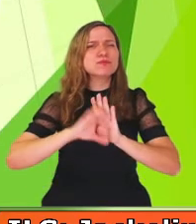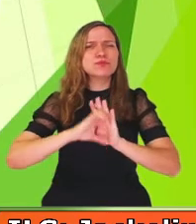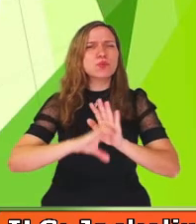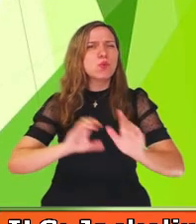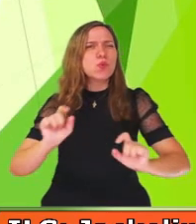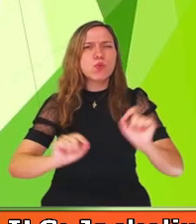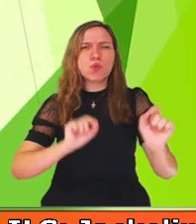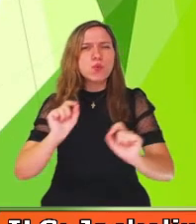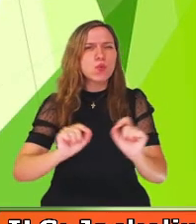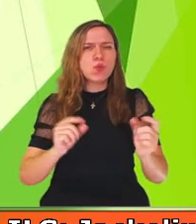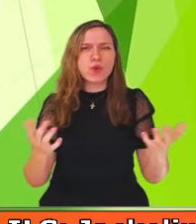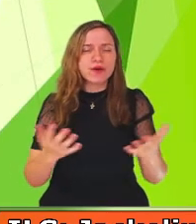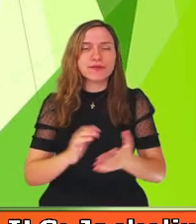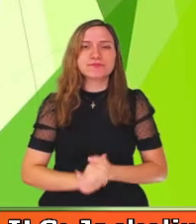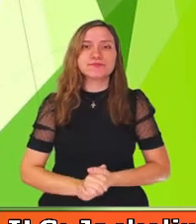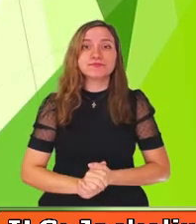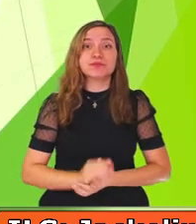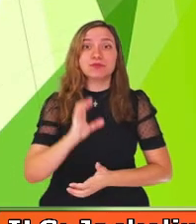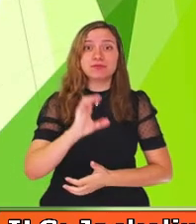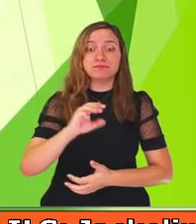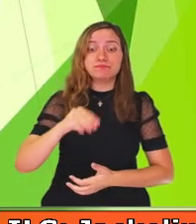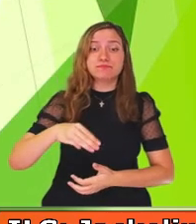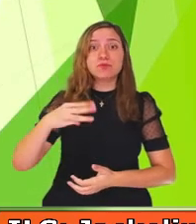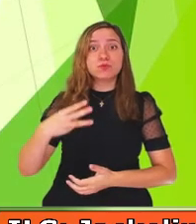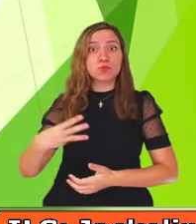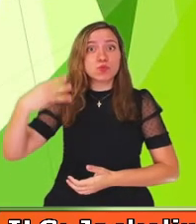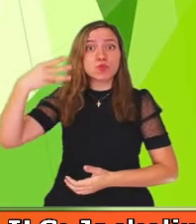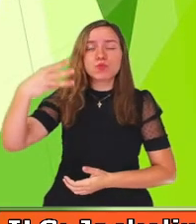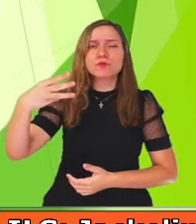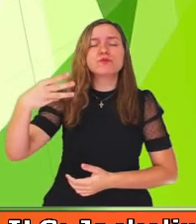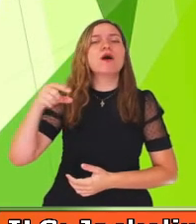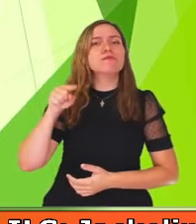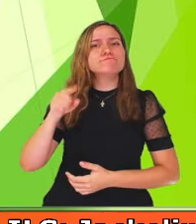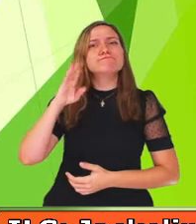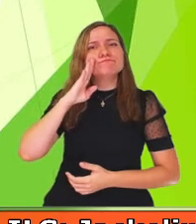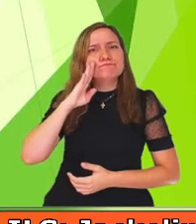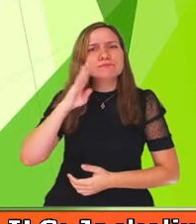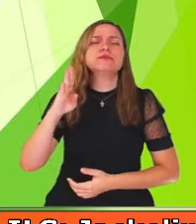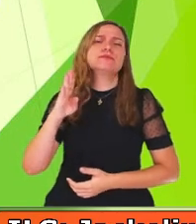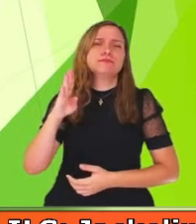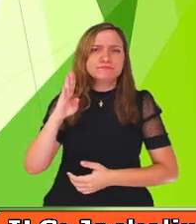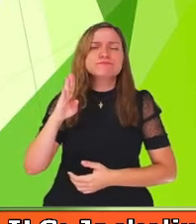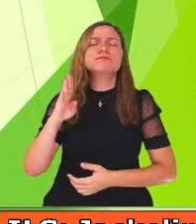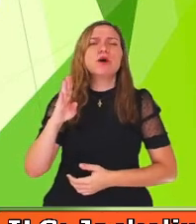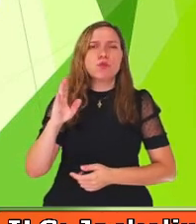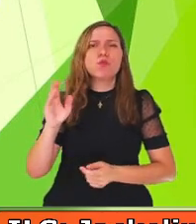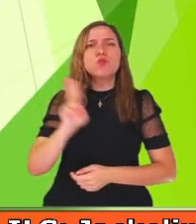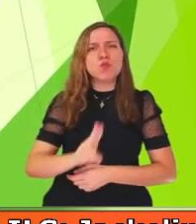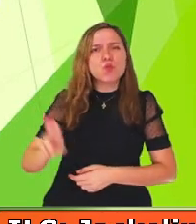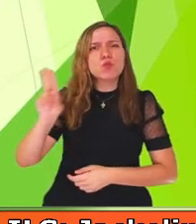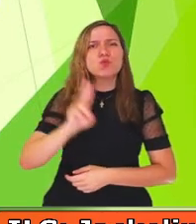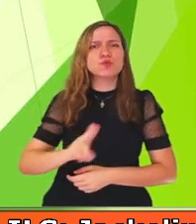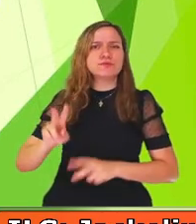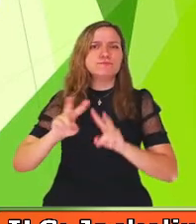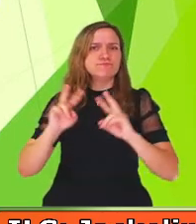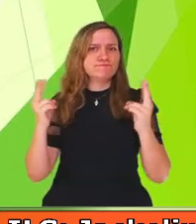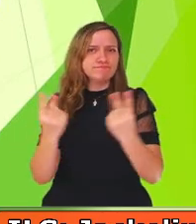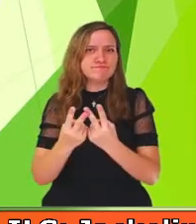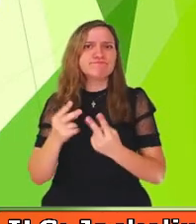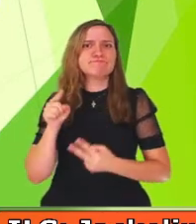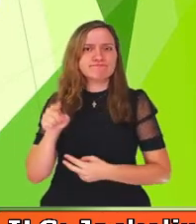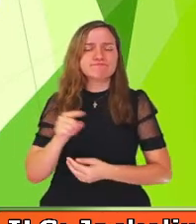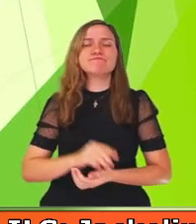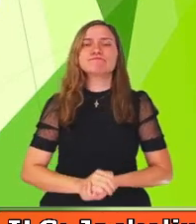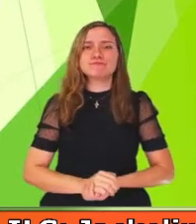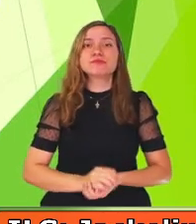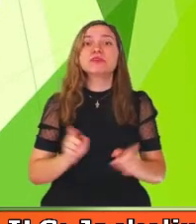volume. O centímetro cúbico é uma das principais unidades de medida de volume,